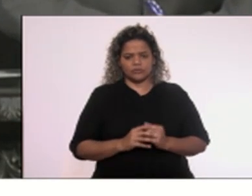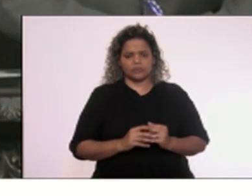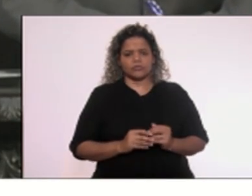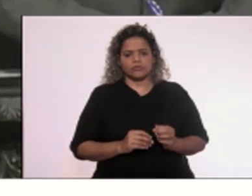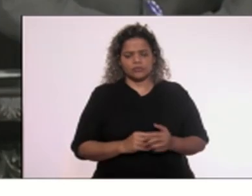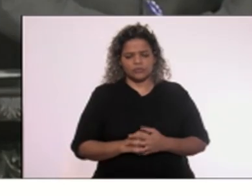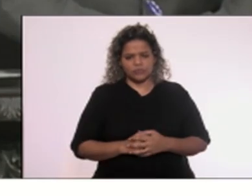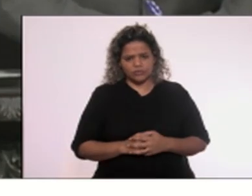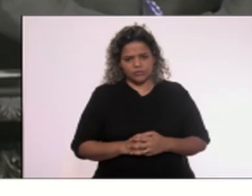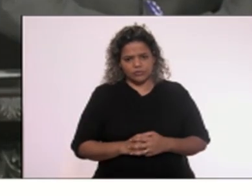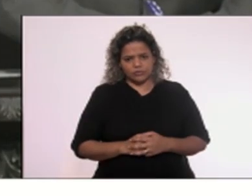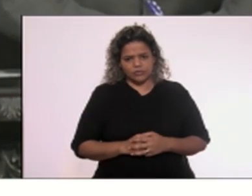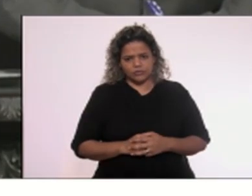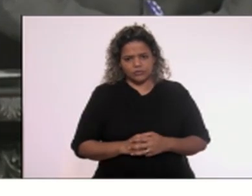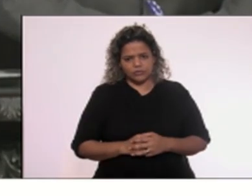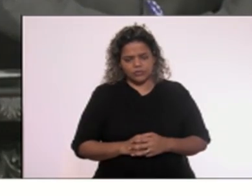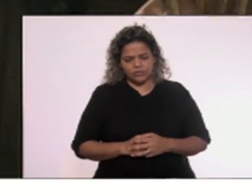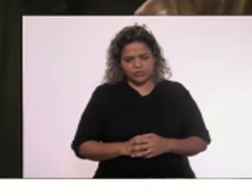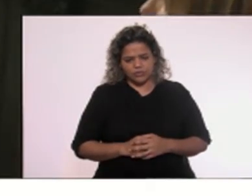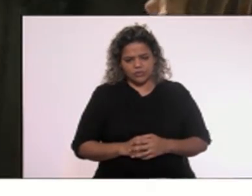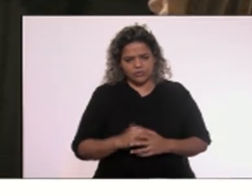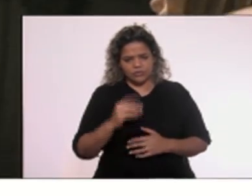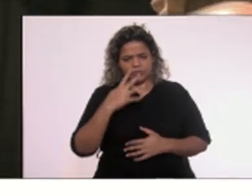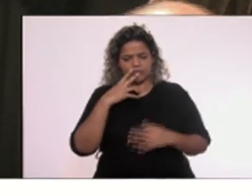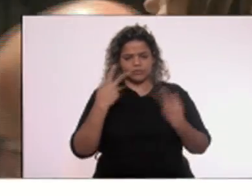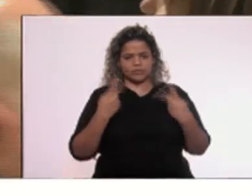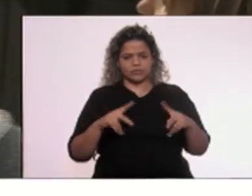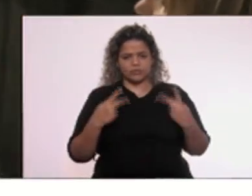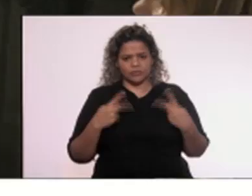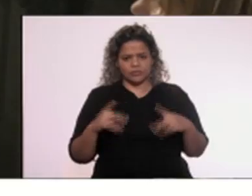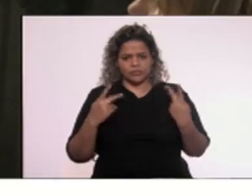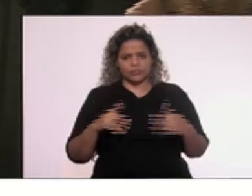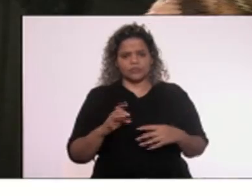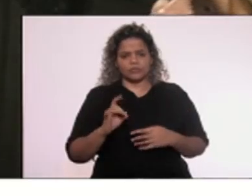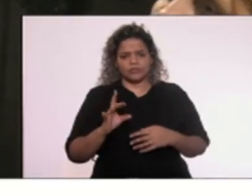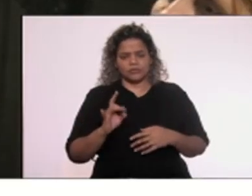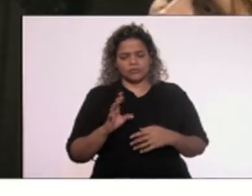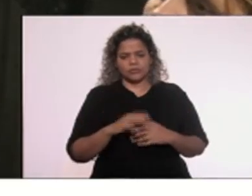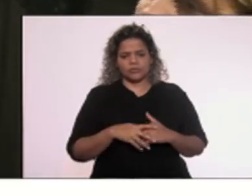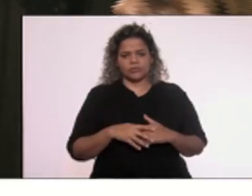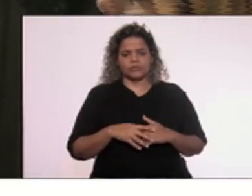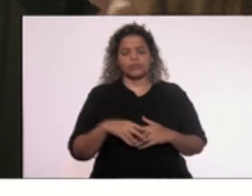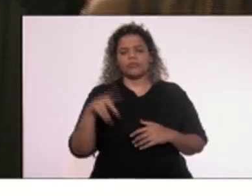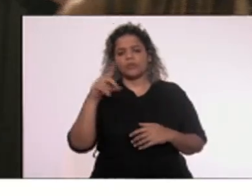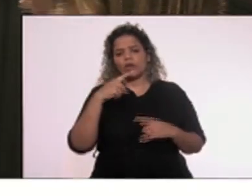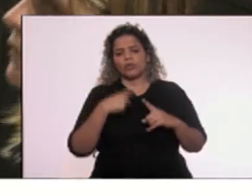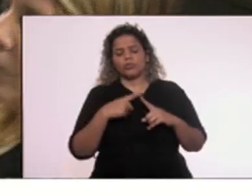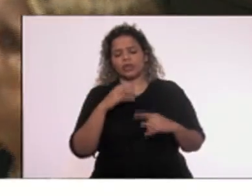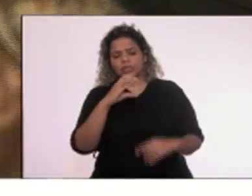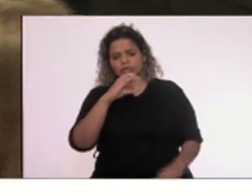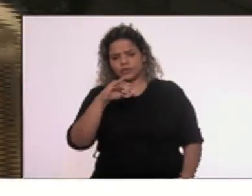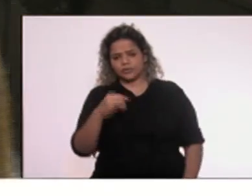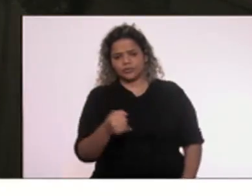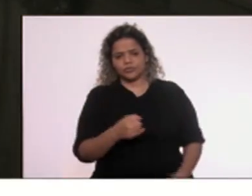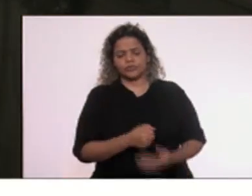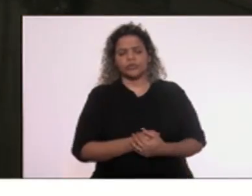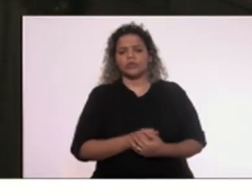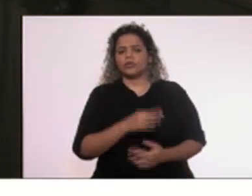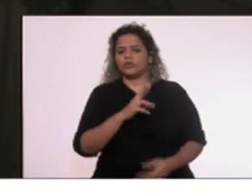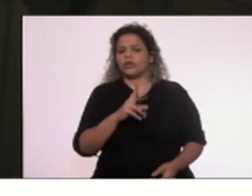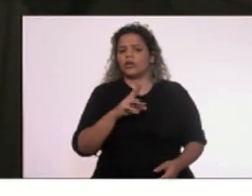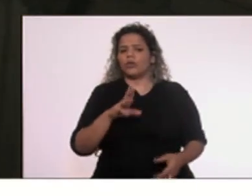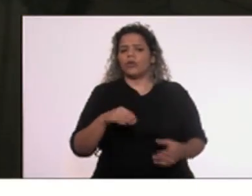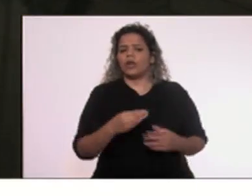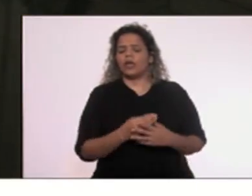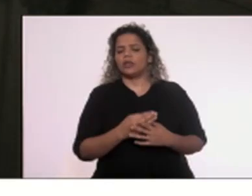e rabo de leão. Eu estou dando parecer só sobre as emendas, porque a CCJ não entra